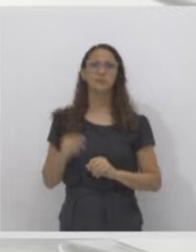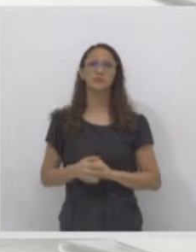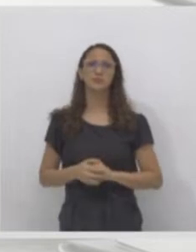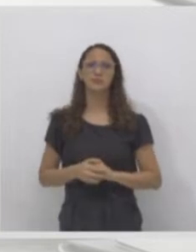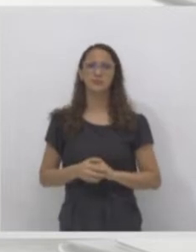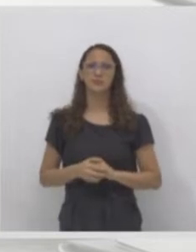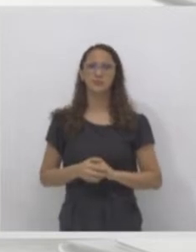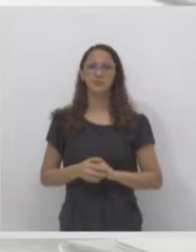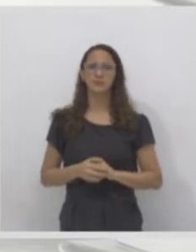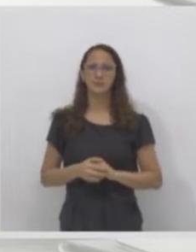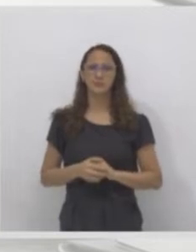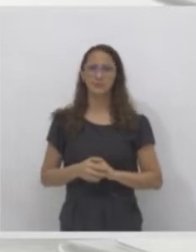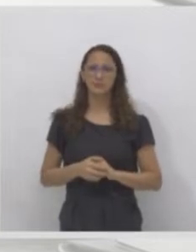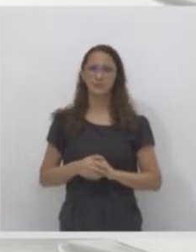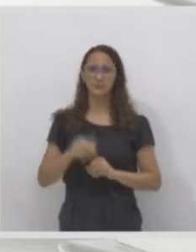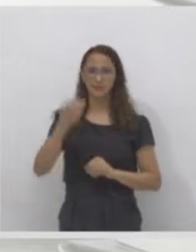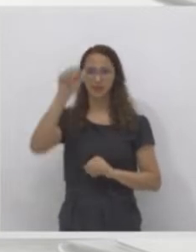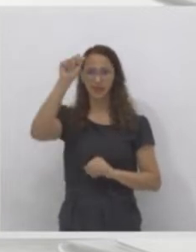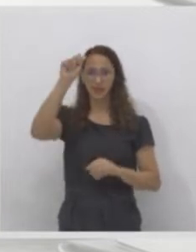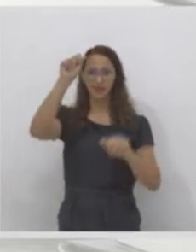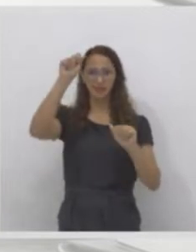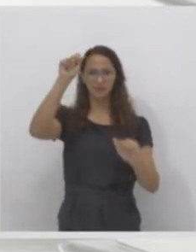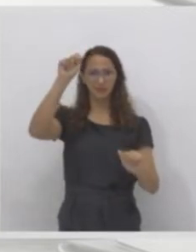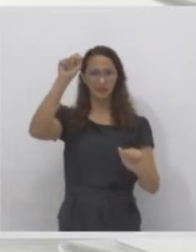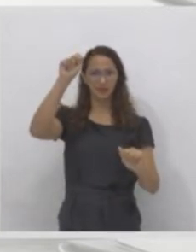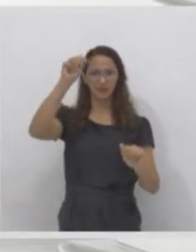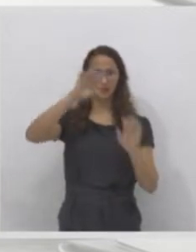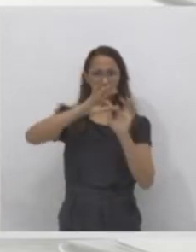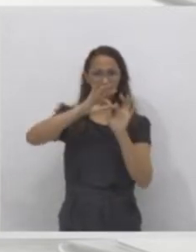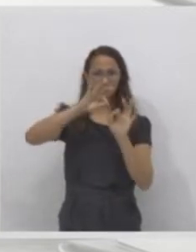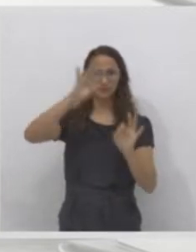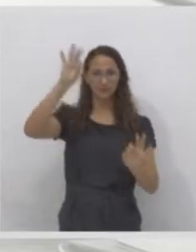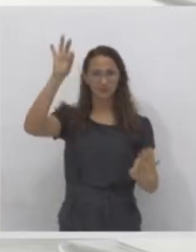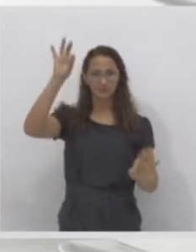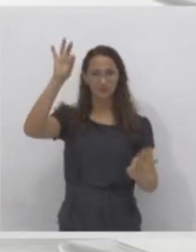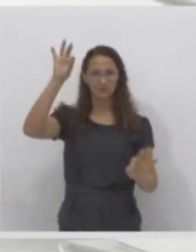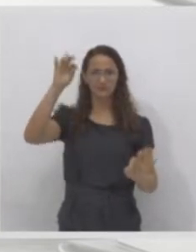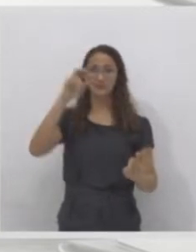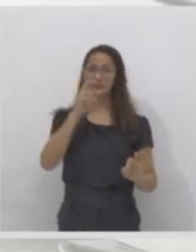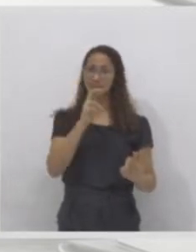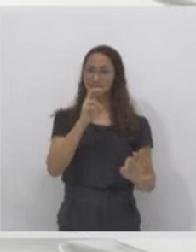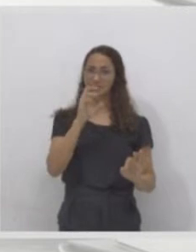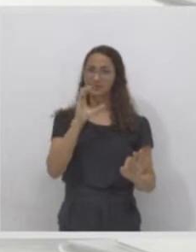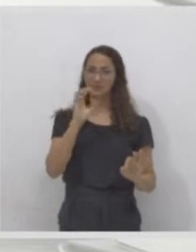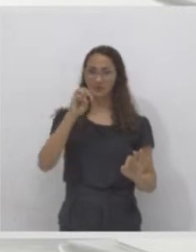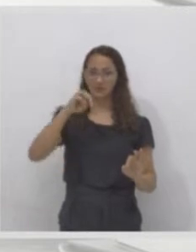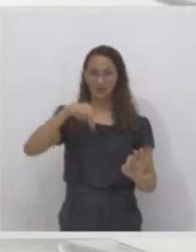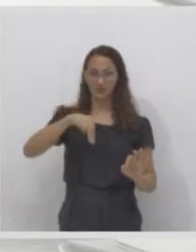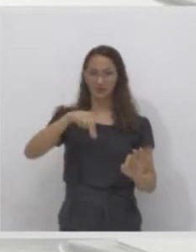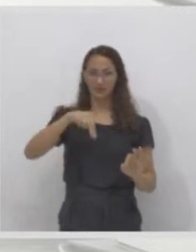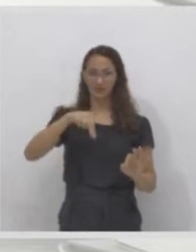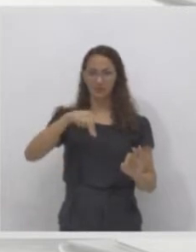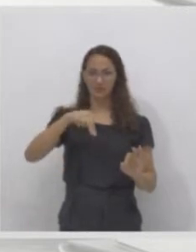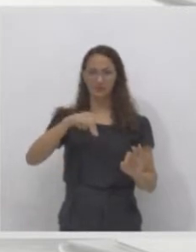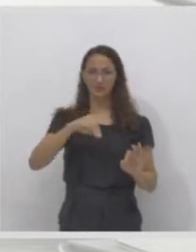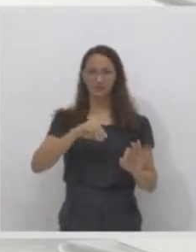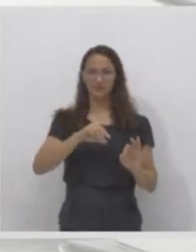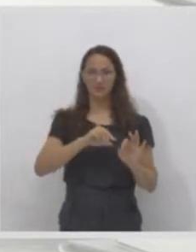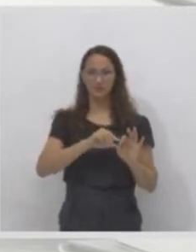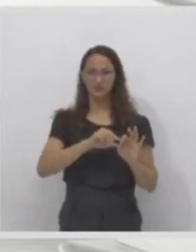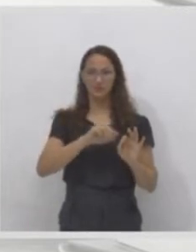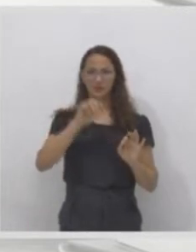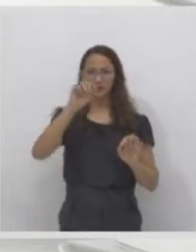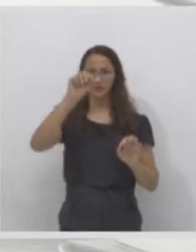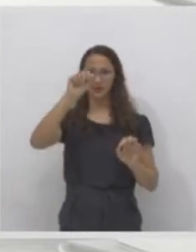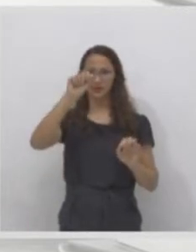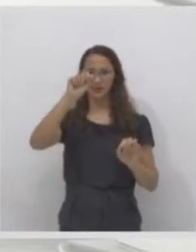o segmento AB medindo 5 centímetros. Eu tenho o segmento AC